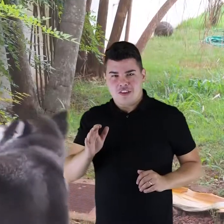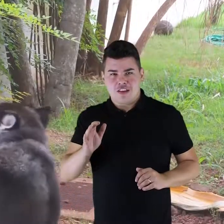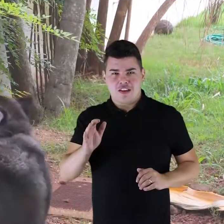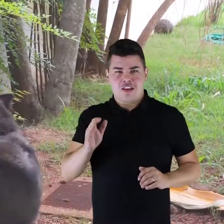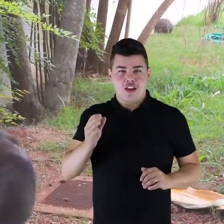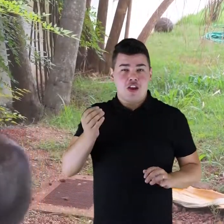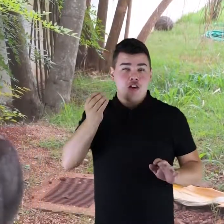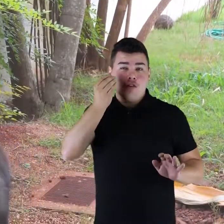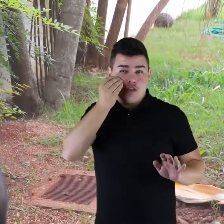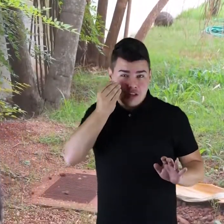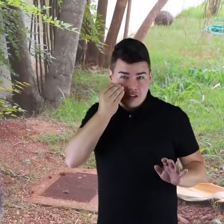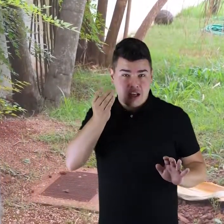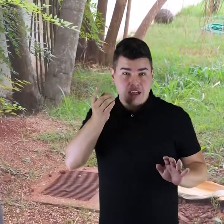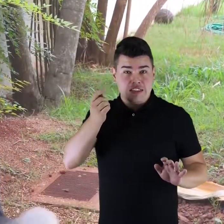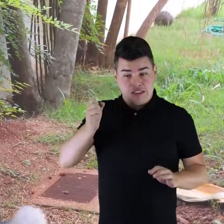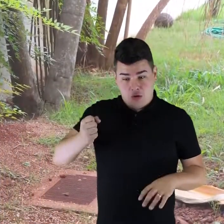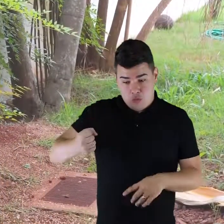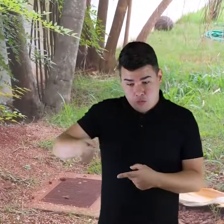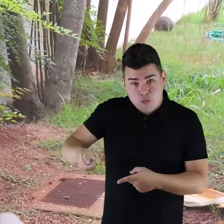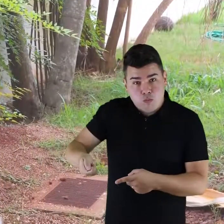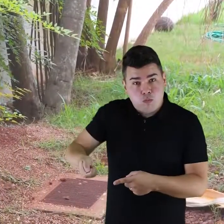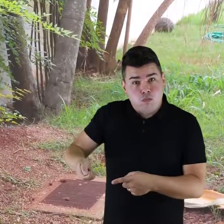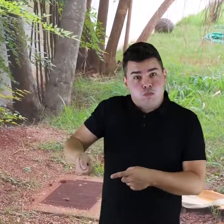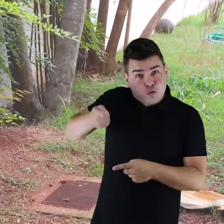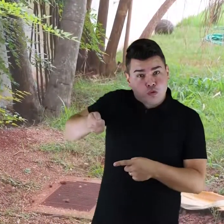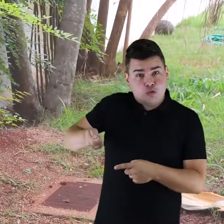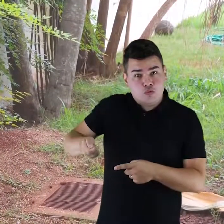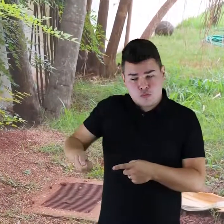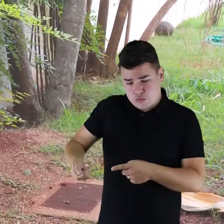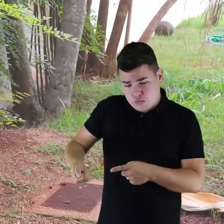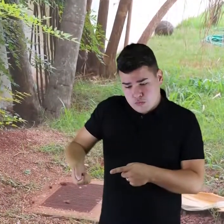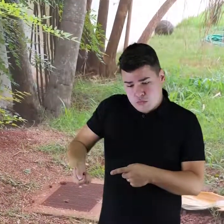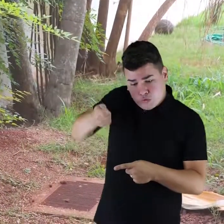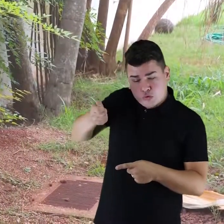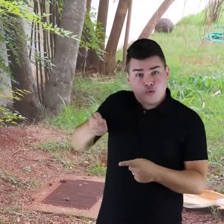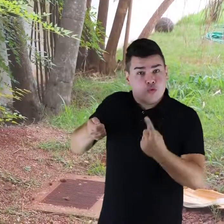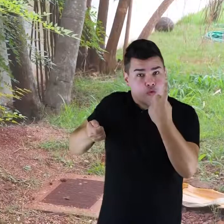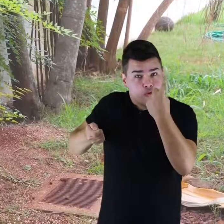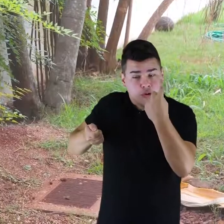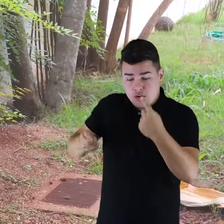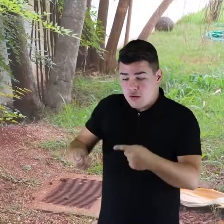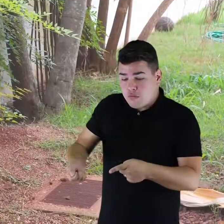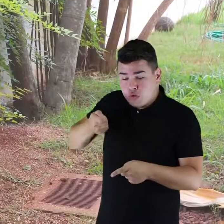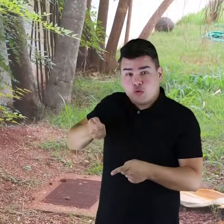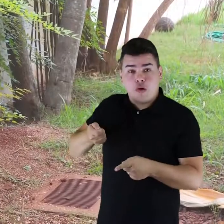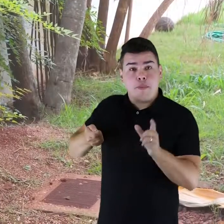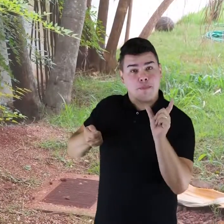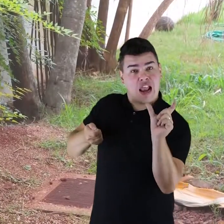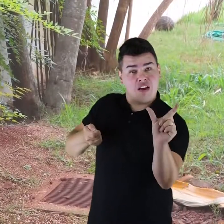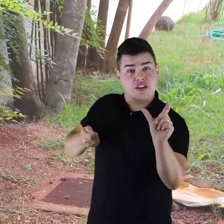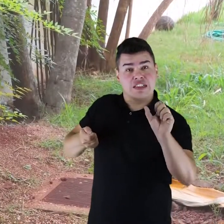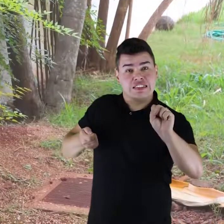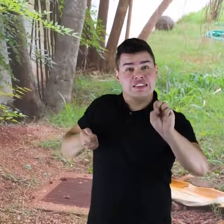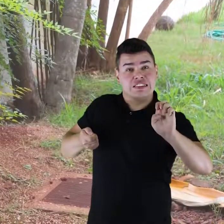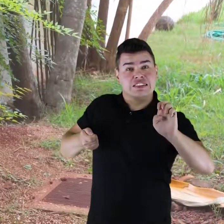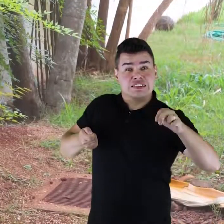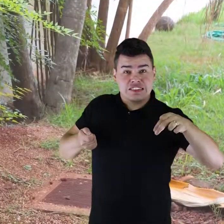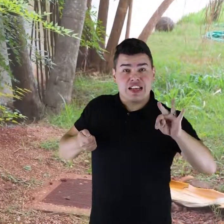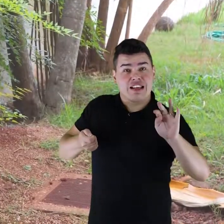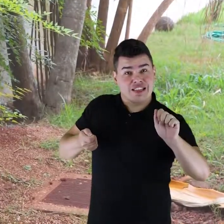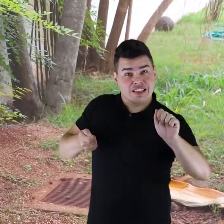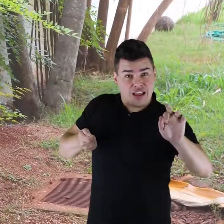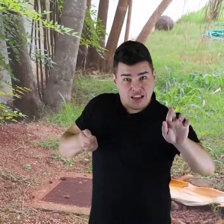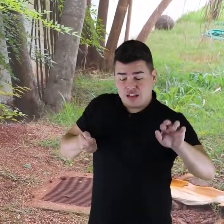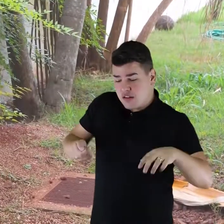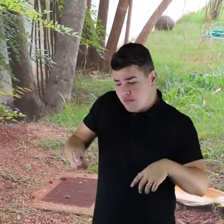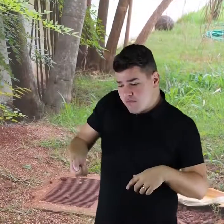pescoço. Em tese, se eu der uma puxada, se eu der uma puxadinha pra cima, ele, e se eu falar a palavra senta,